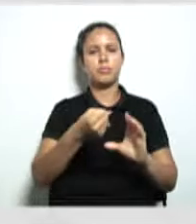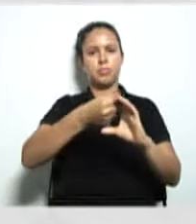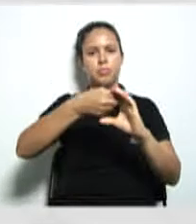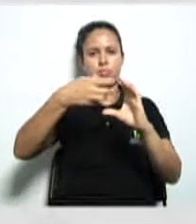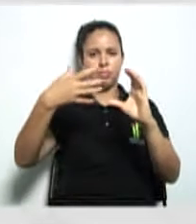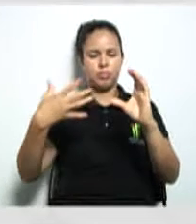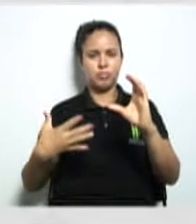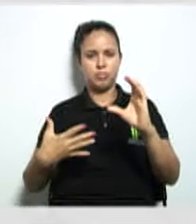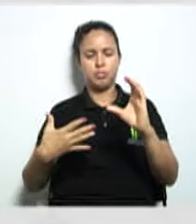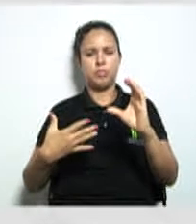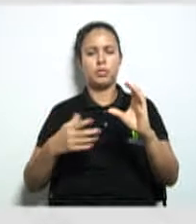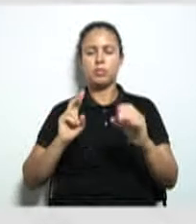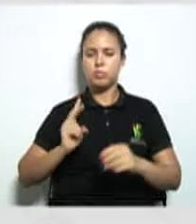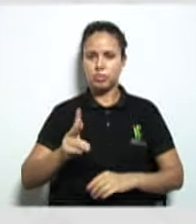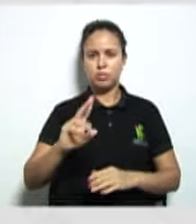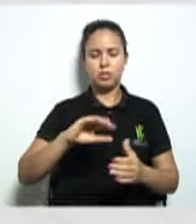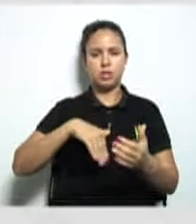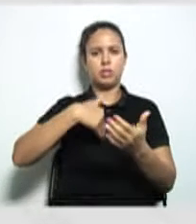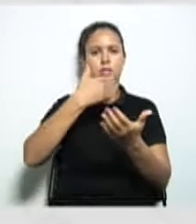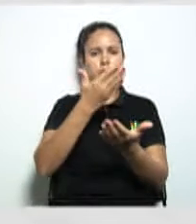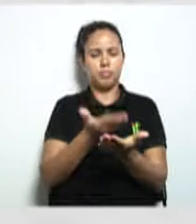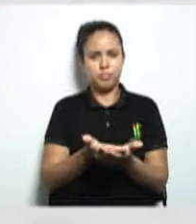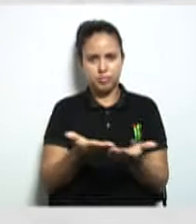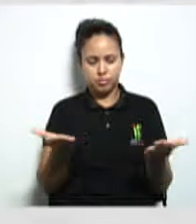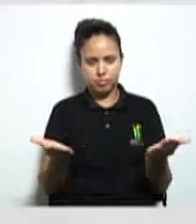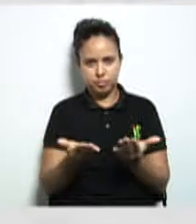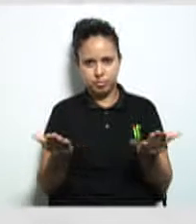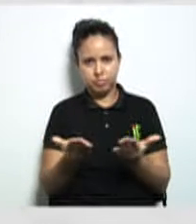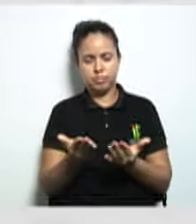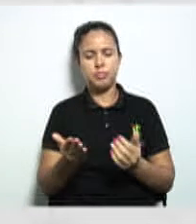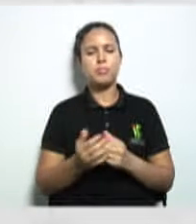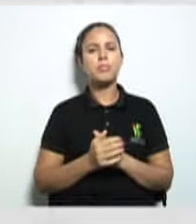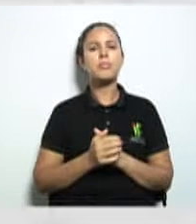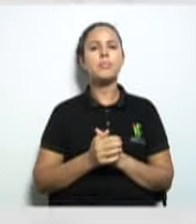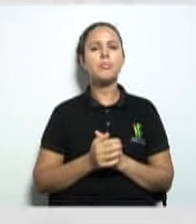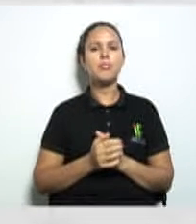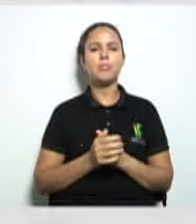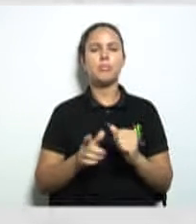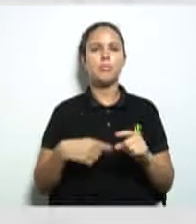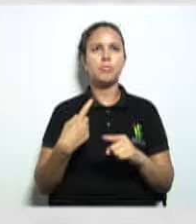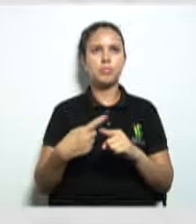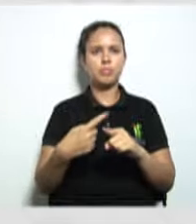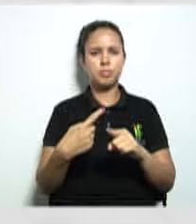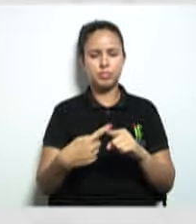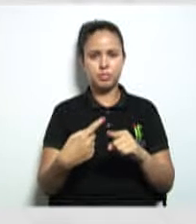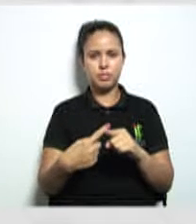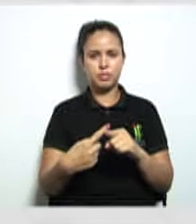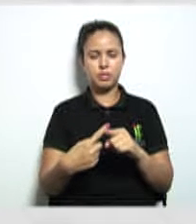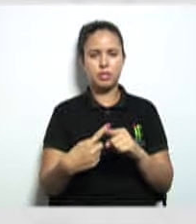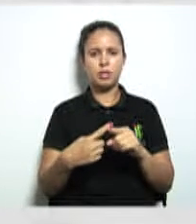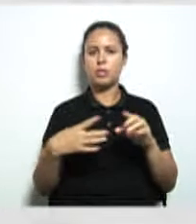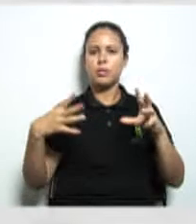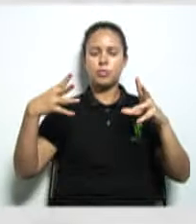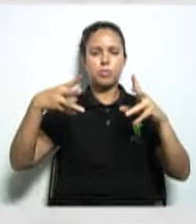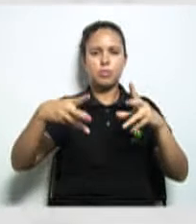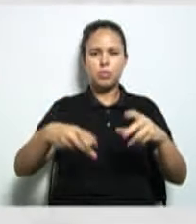predomina até os dias de hoje. Por quê? Porque todas as